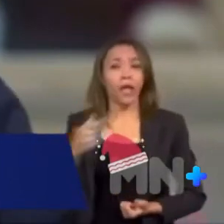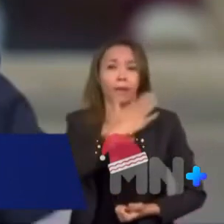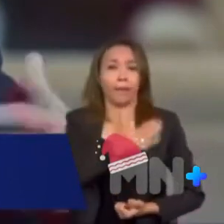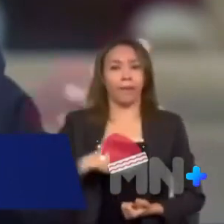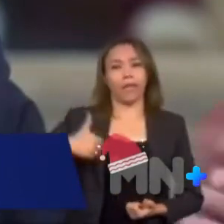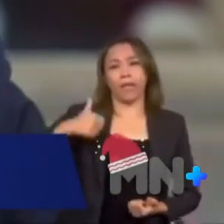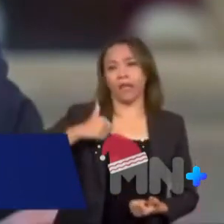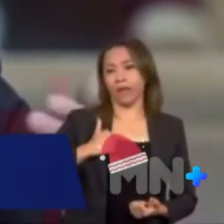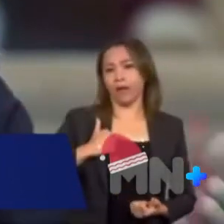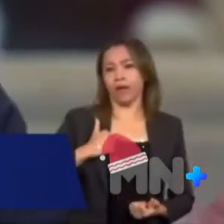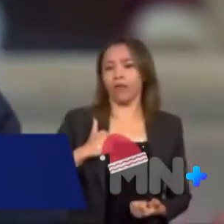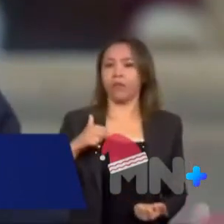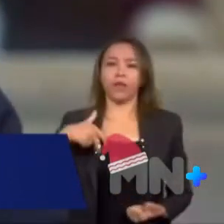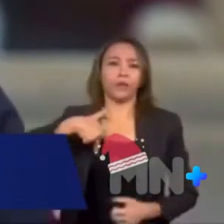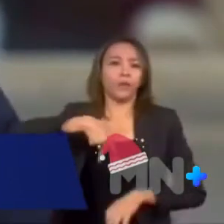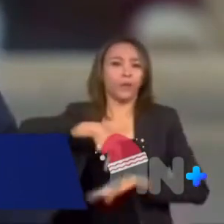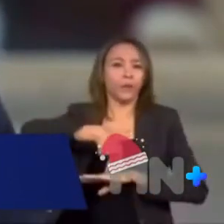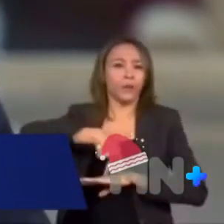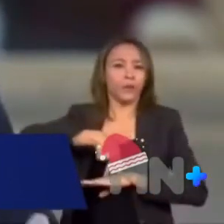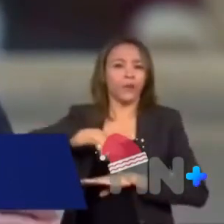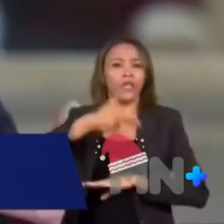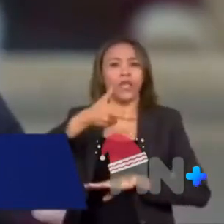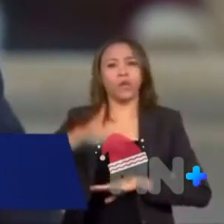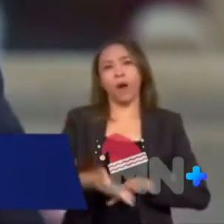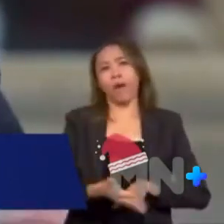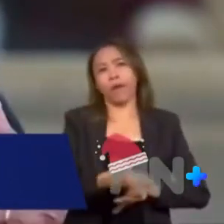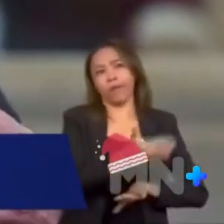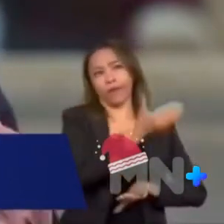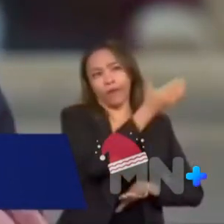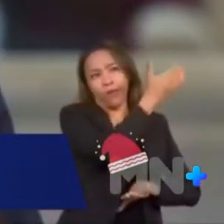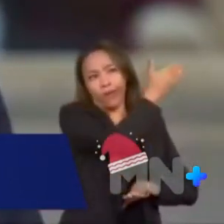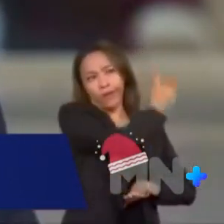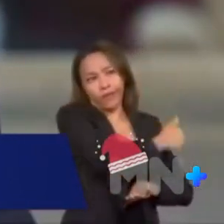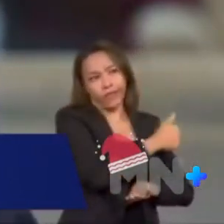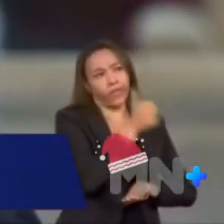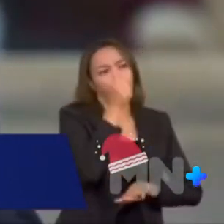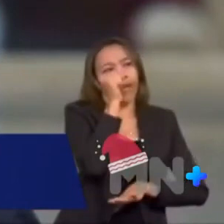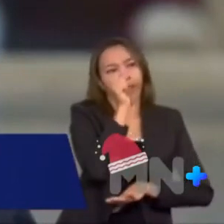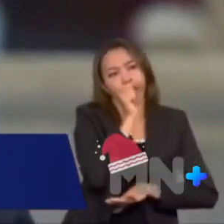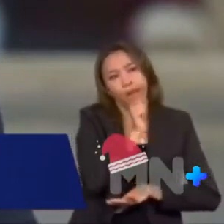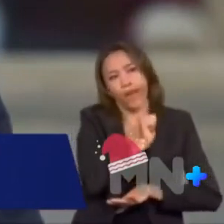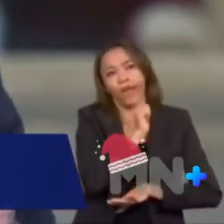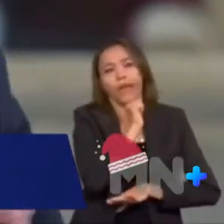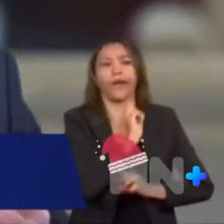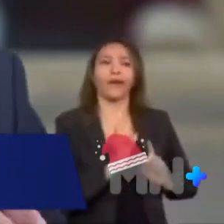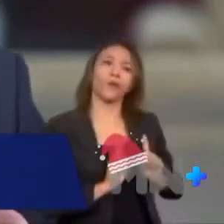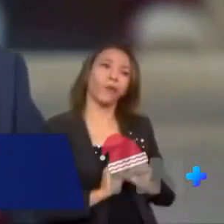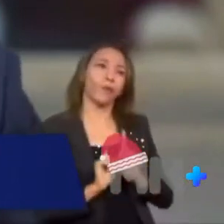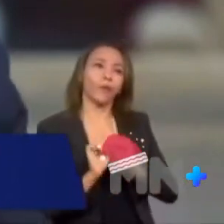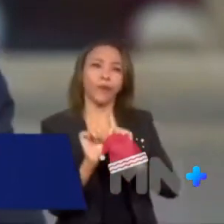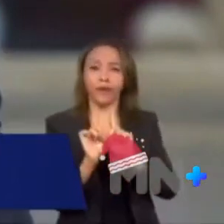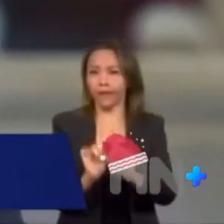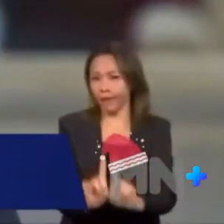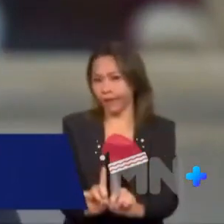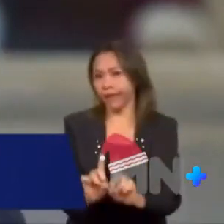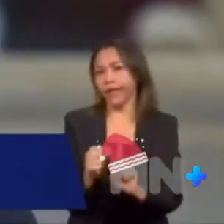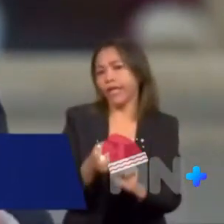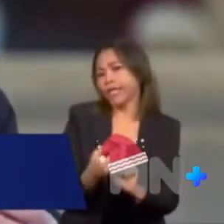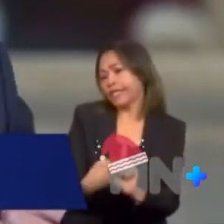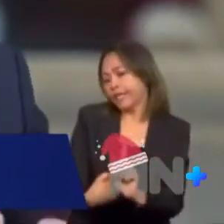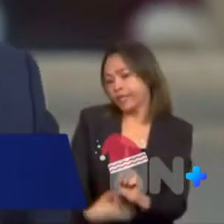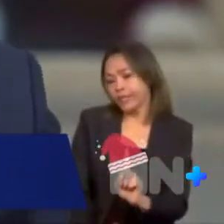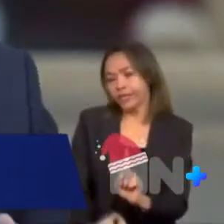tradicionalmente, como sempre foi a primeira-dama, sabe? Uhum. Aquela mulher que acompanha o marido e que faz as coisas certinhas, faz